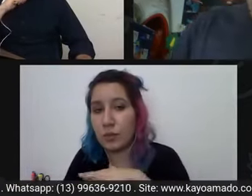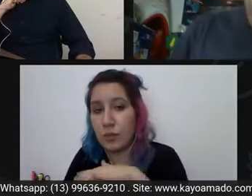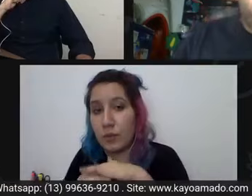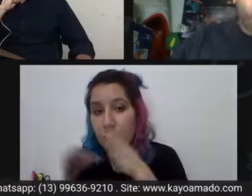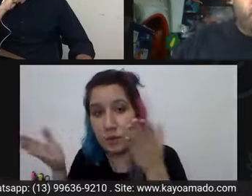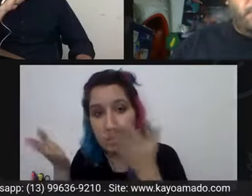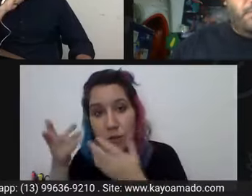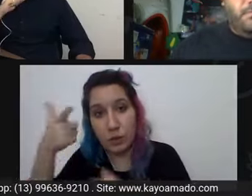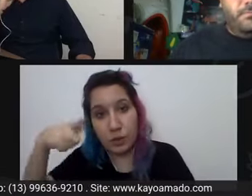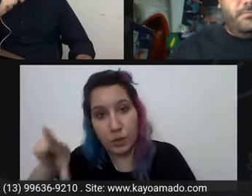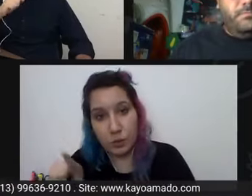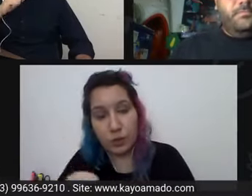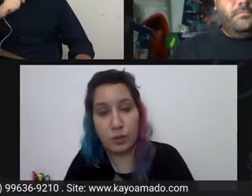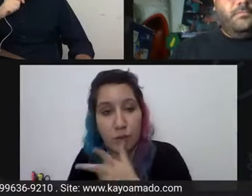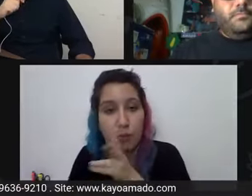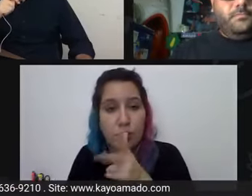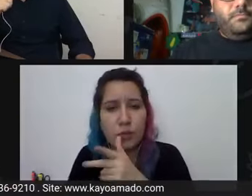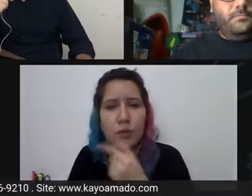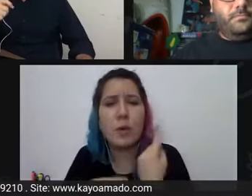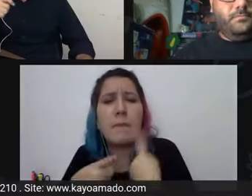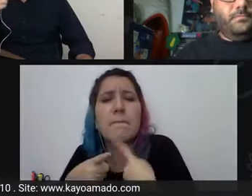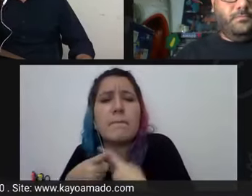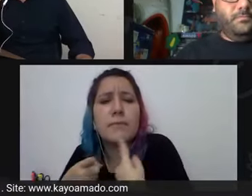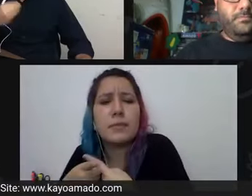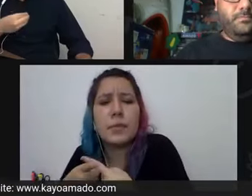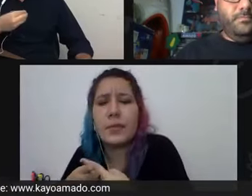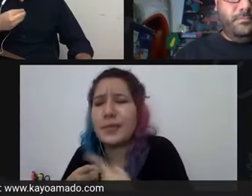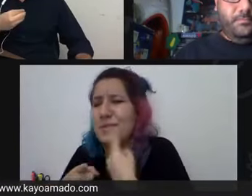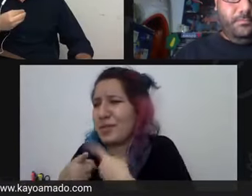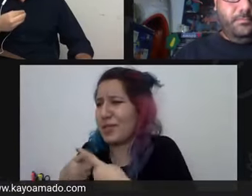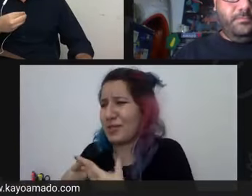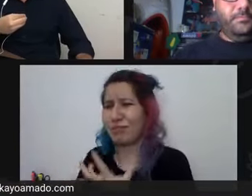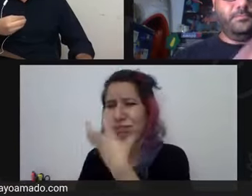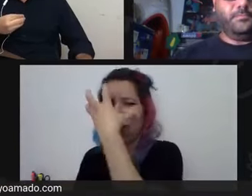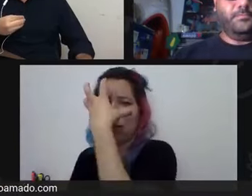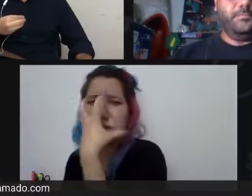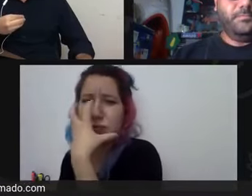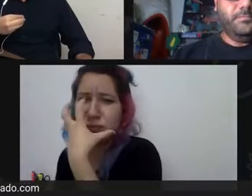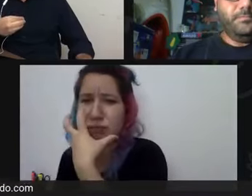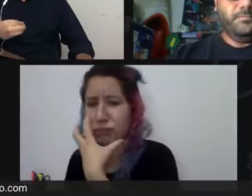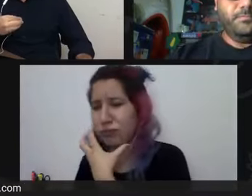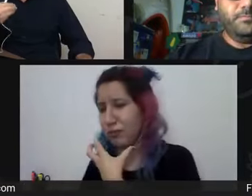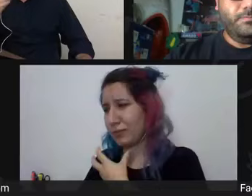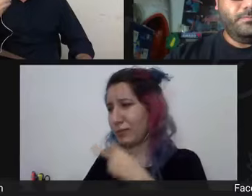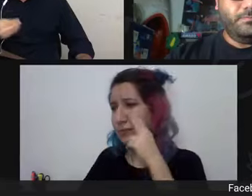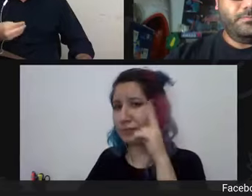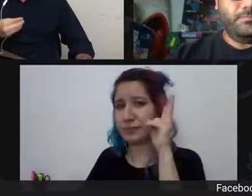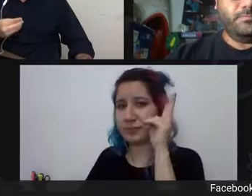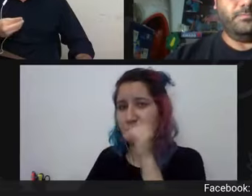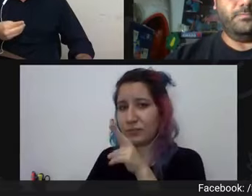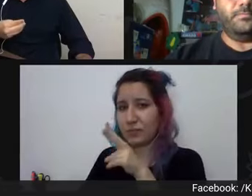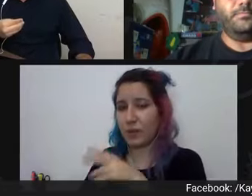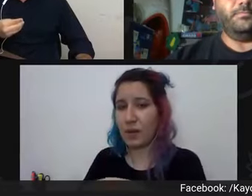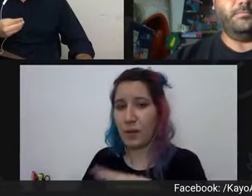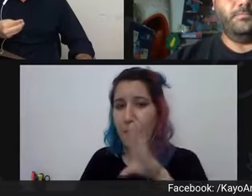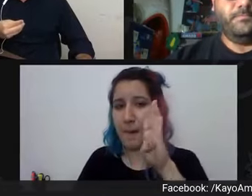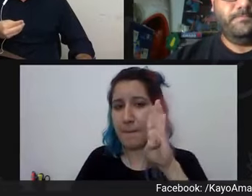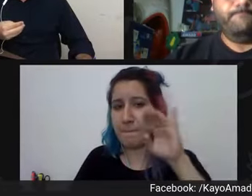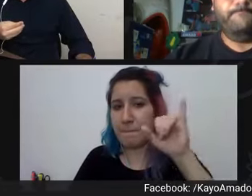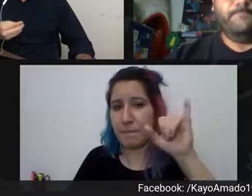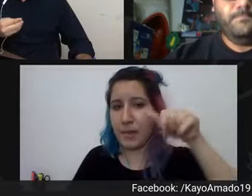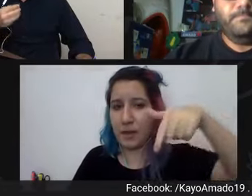Andréia Magalhães. Sabe por quê? Porque o que me deixa indignado é a gente ver essa biquinha